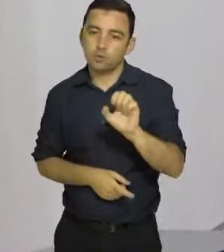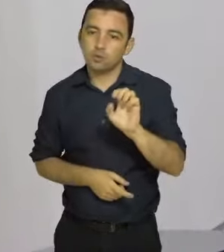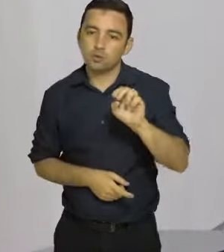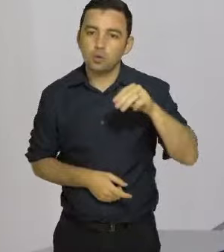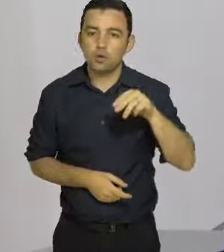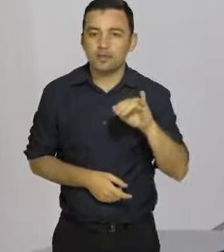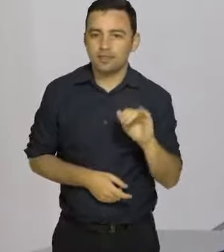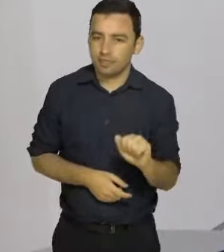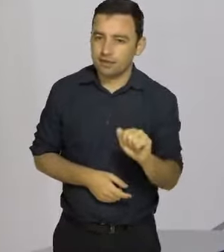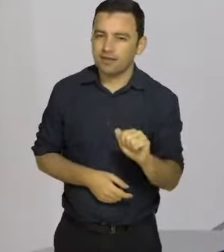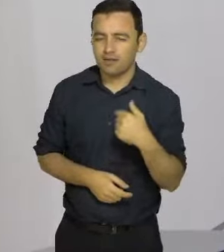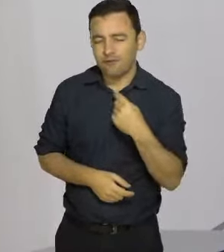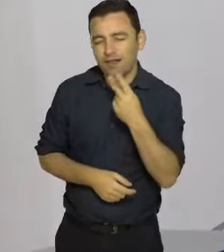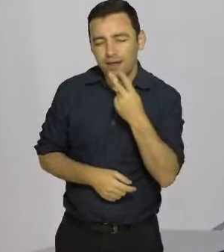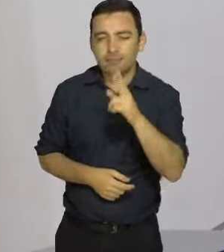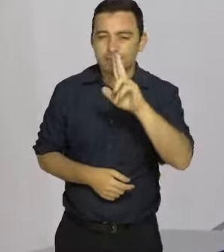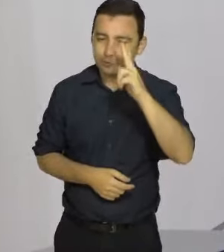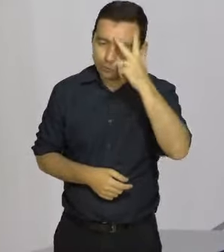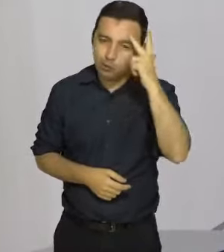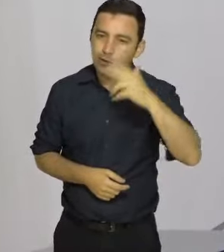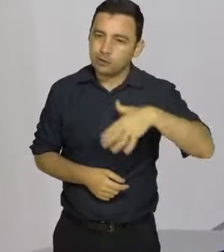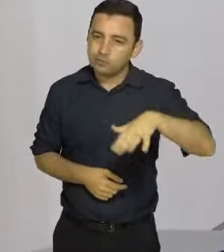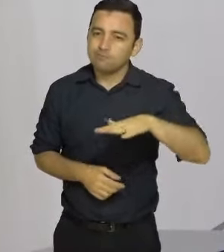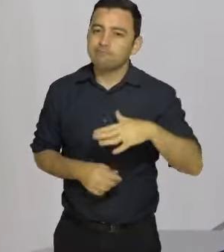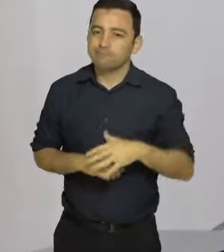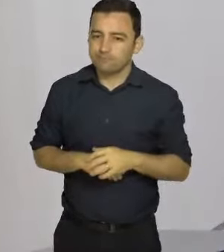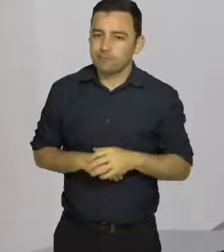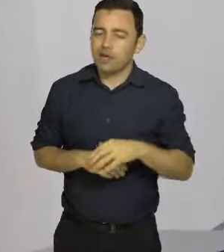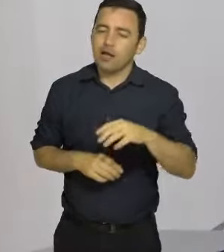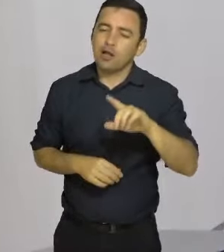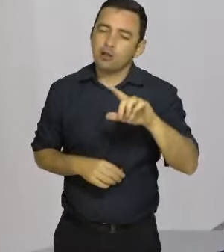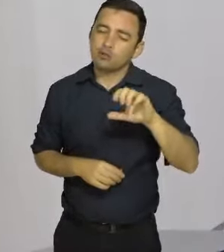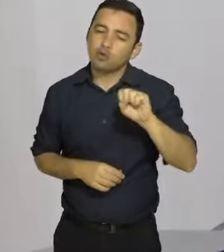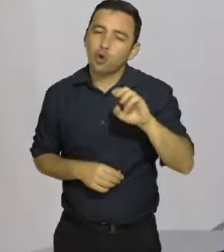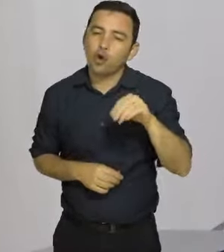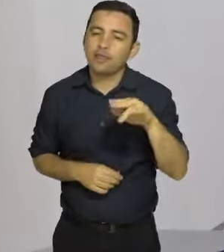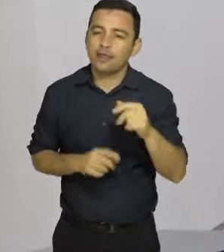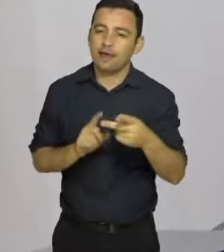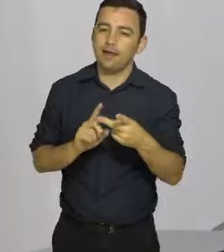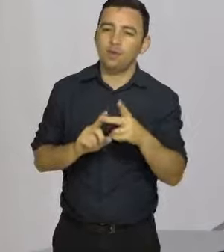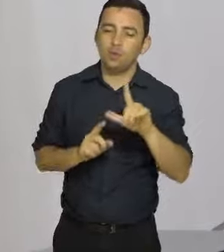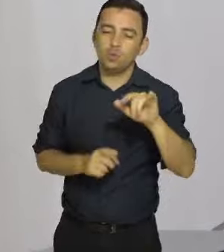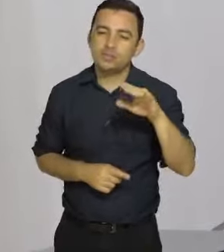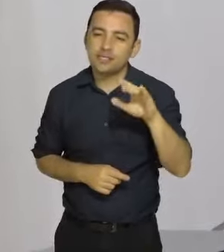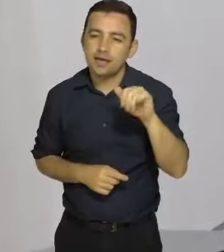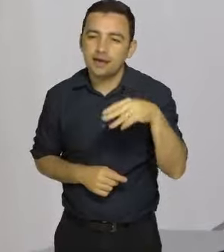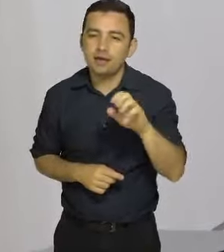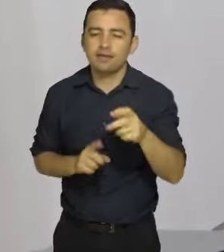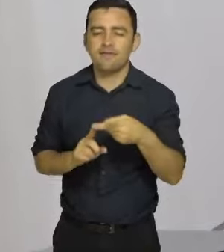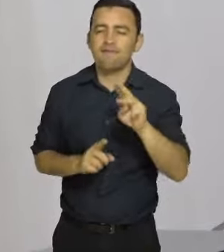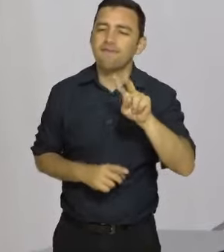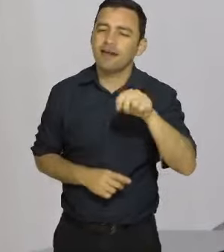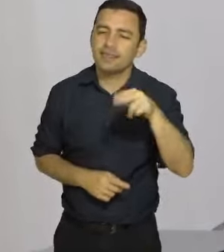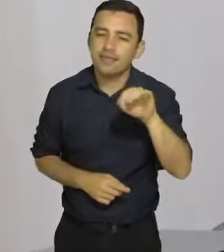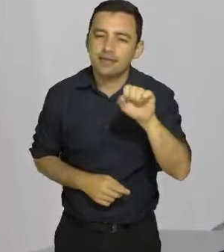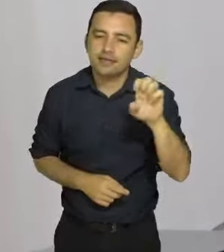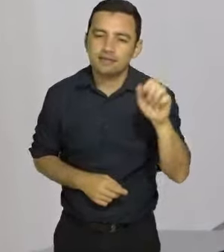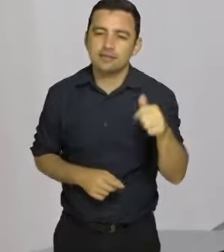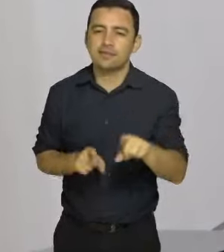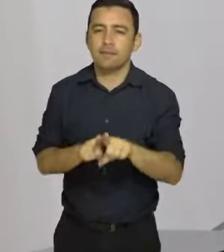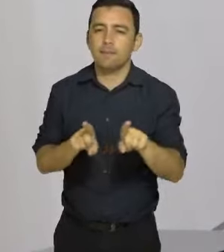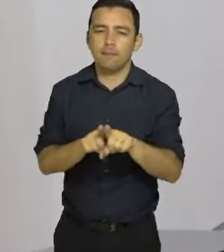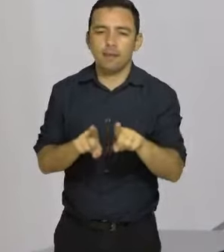aqui das pessoas, da Sônia, da Luciane, da Flávia, da Vanessa, né? Da